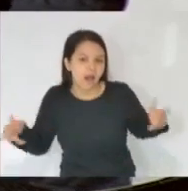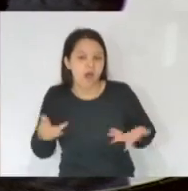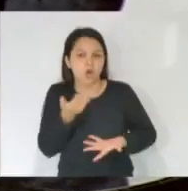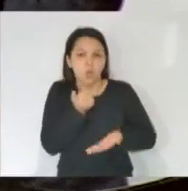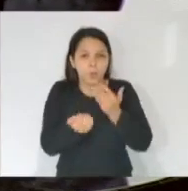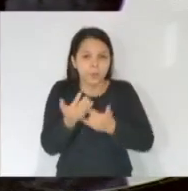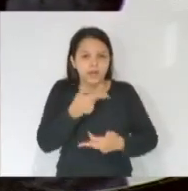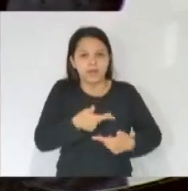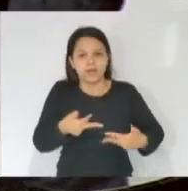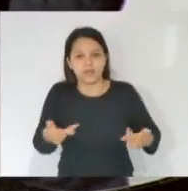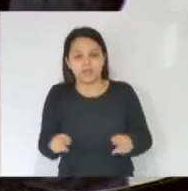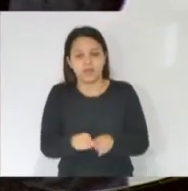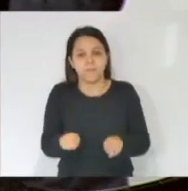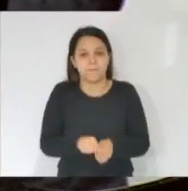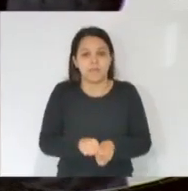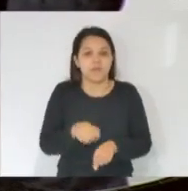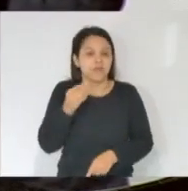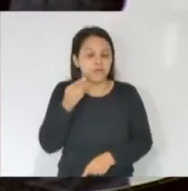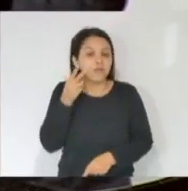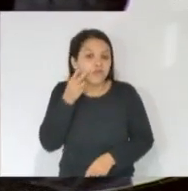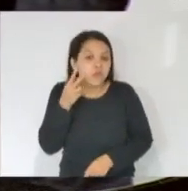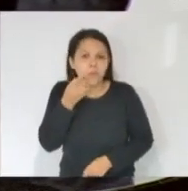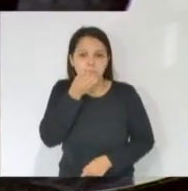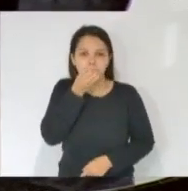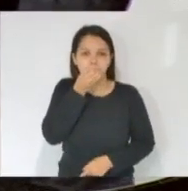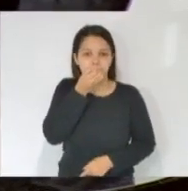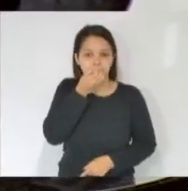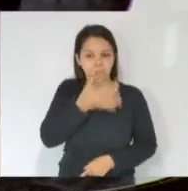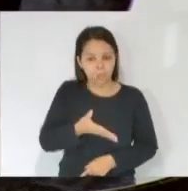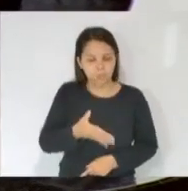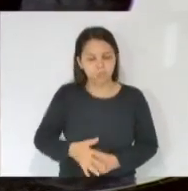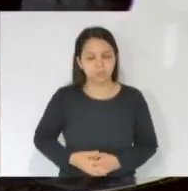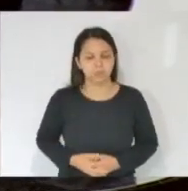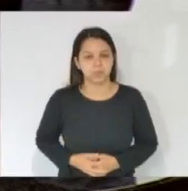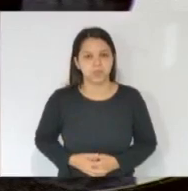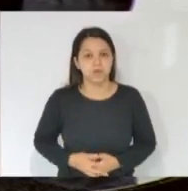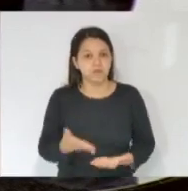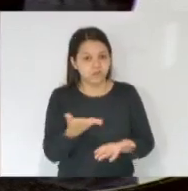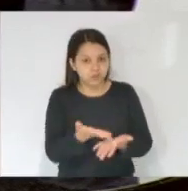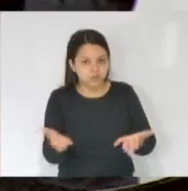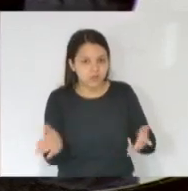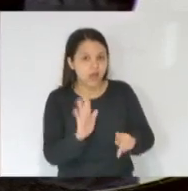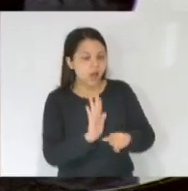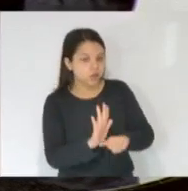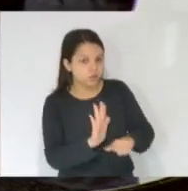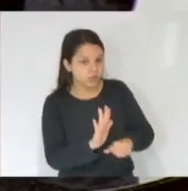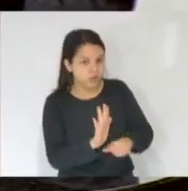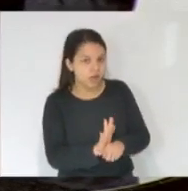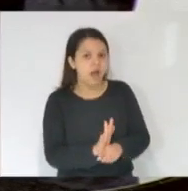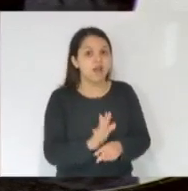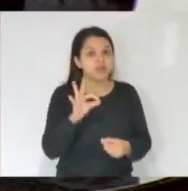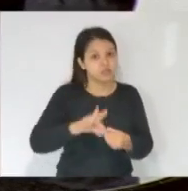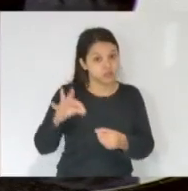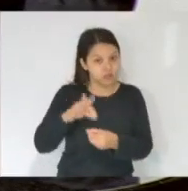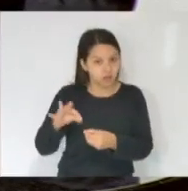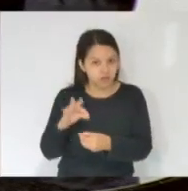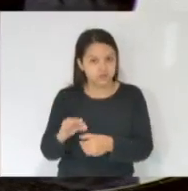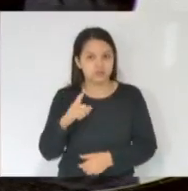vinho, para também, vocês estão também colaborando com as entidades que estão